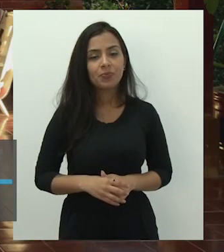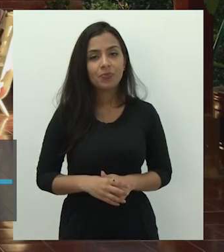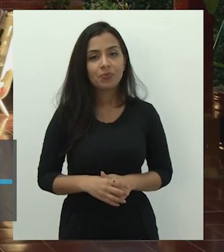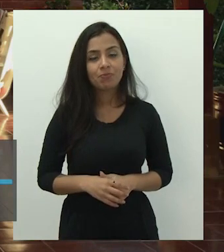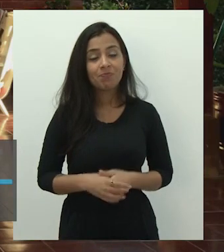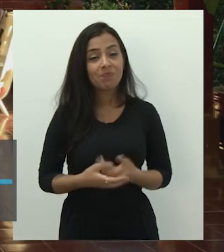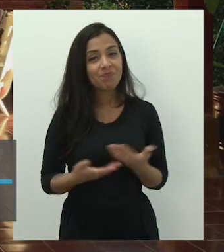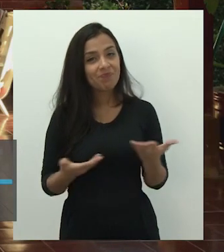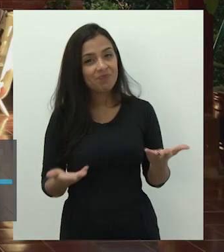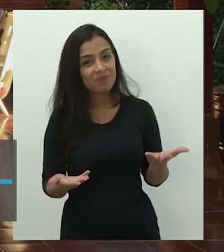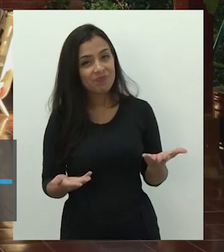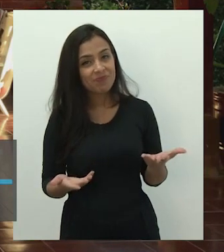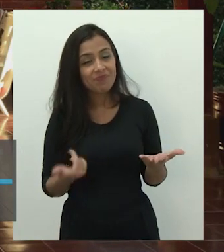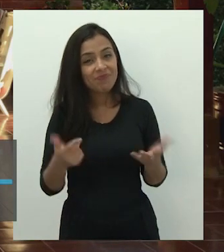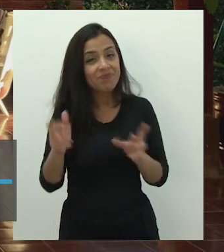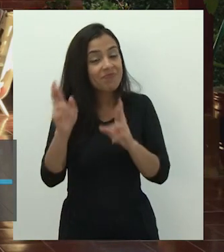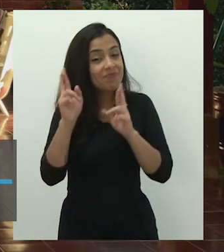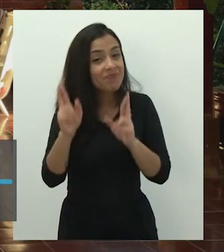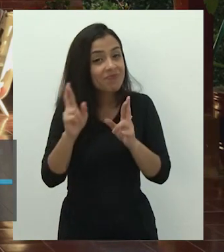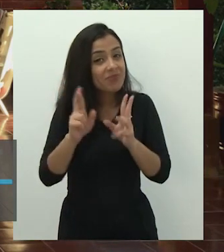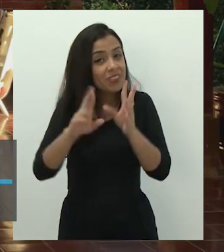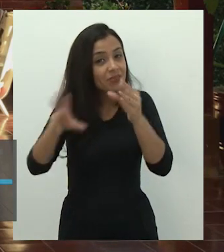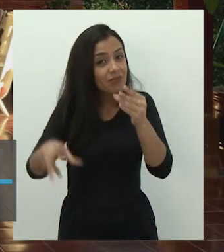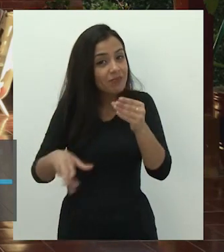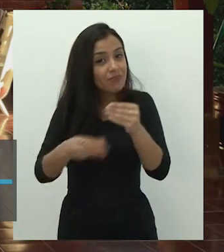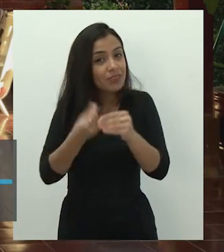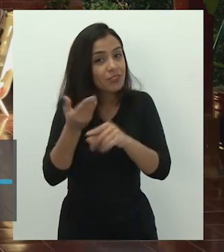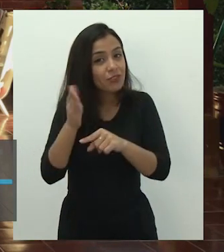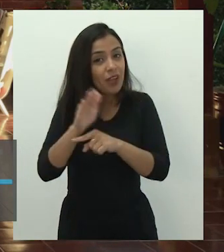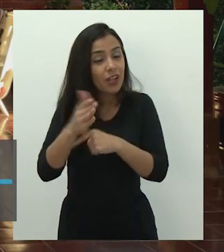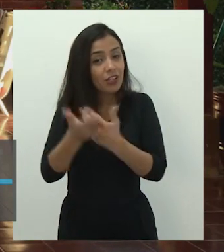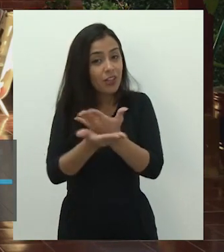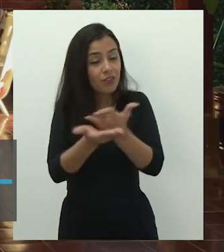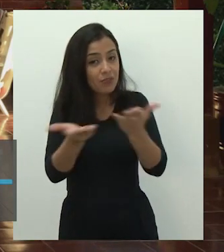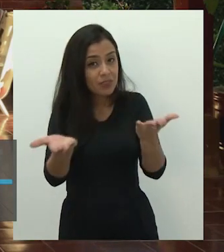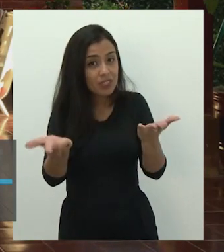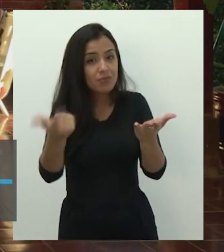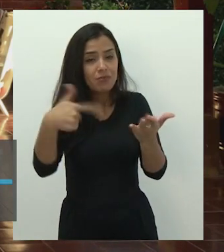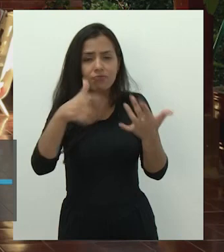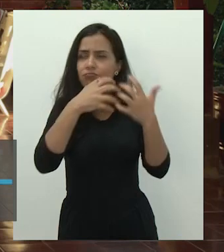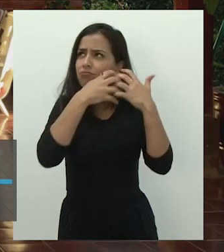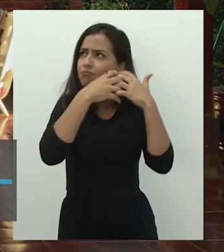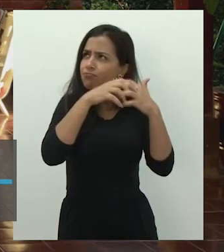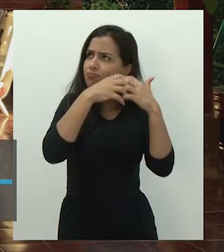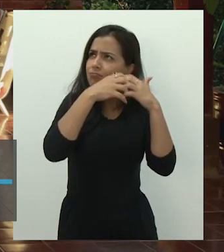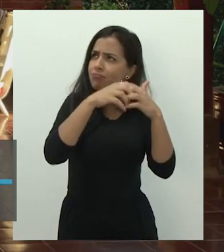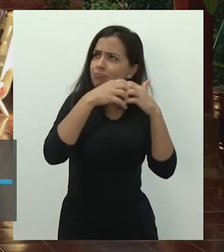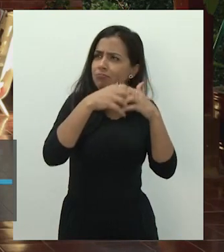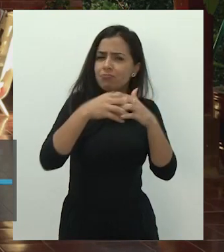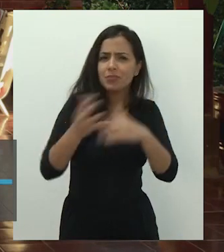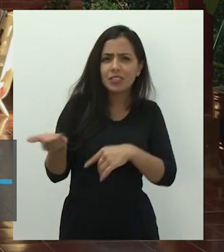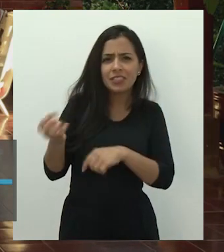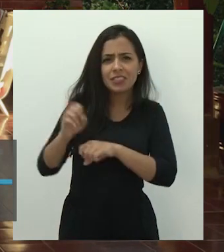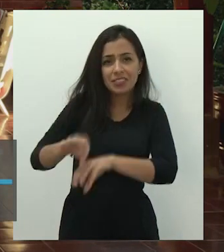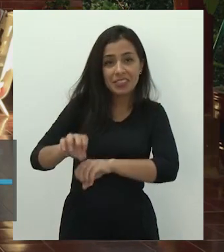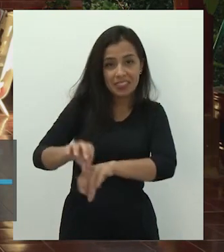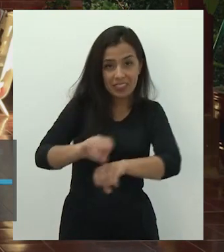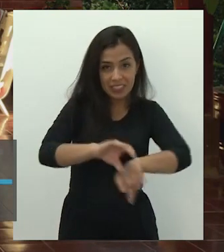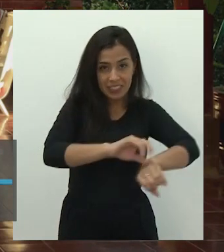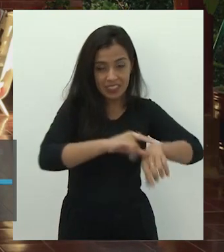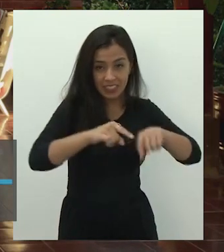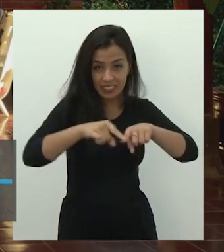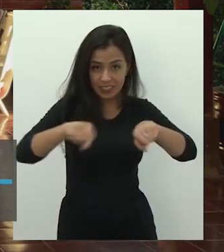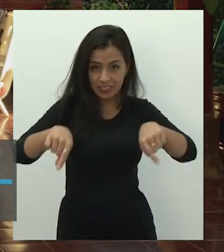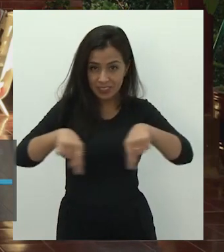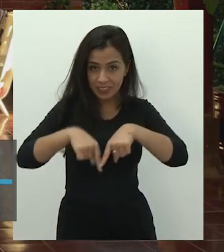Bom, pessoal, eu espero ter contribuído com vocês para que possam abordar álgebra em sua sala de aula, de